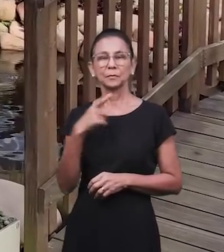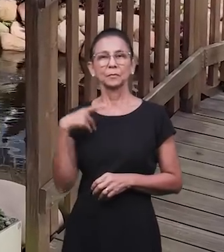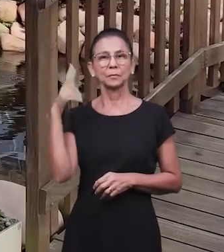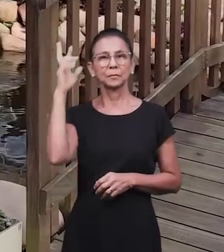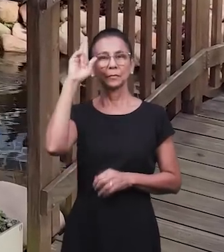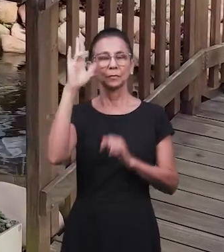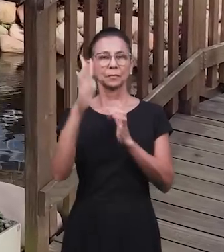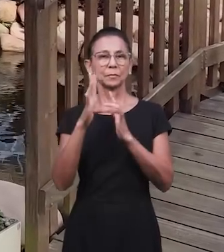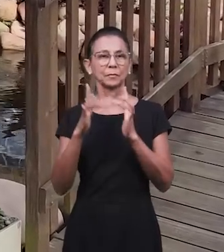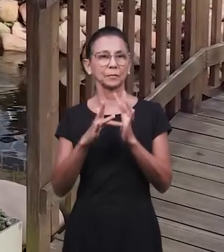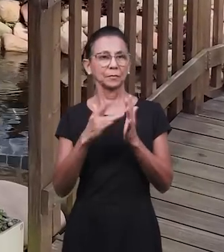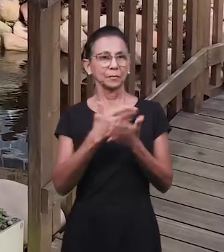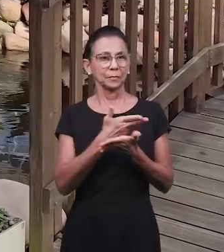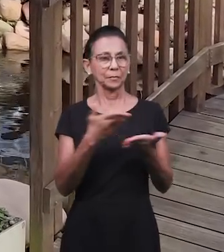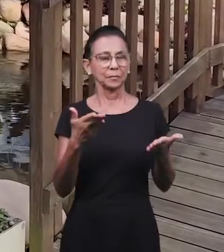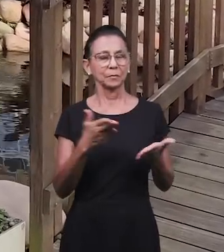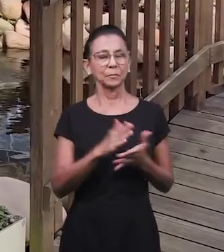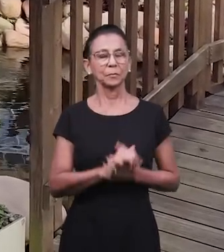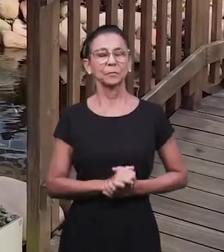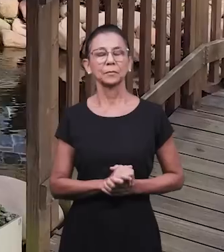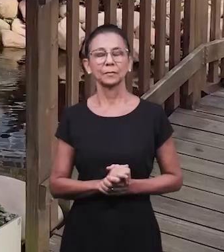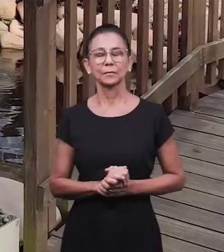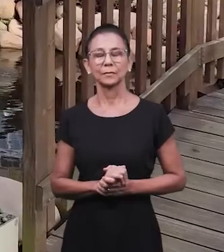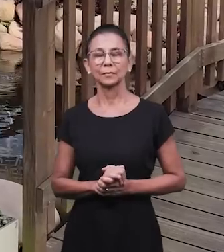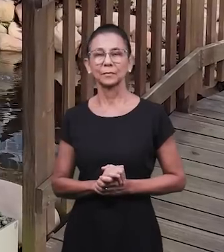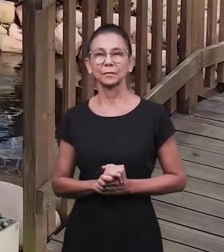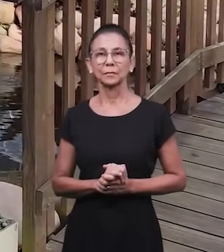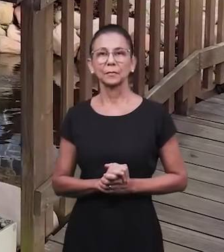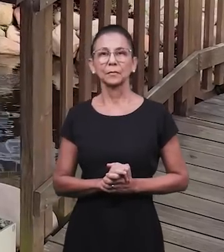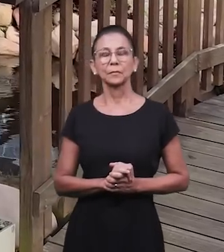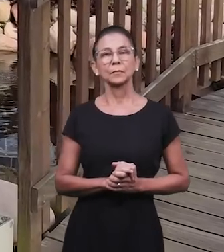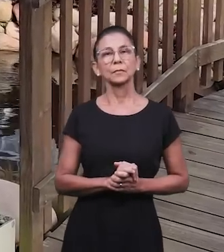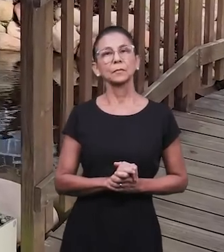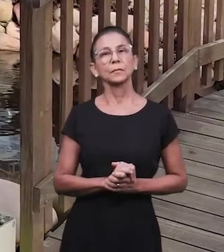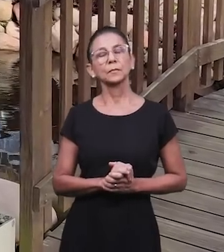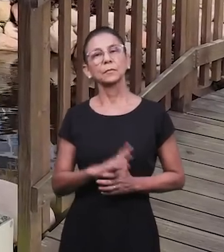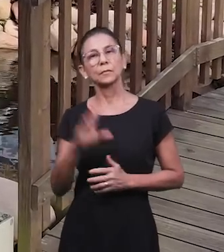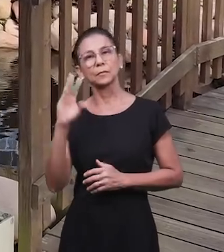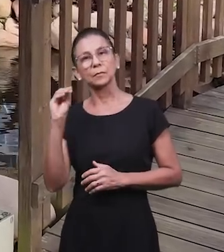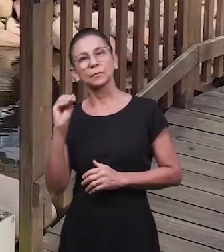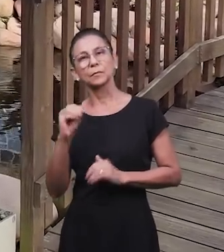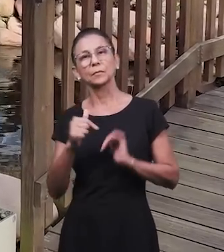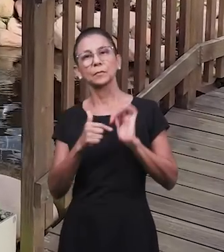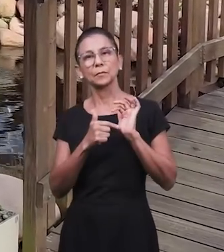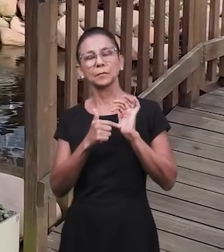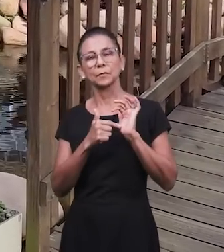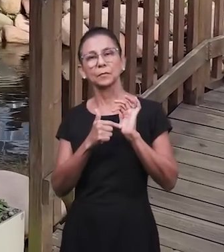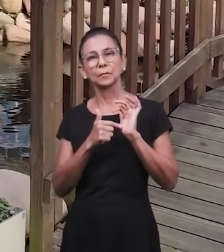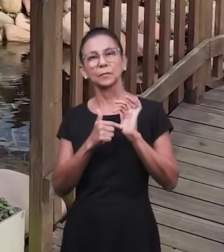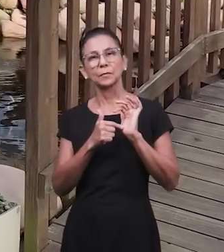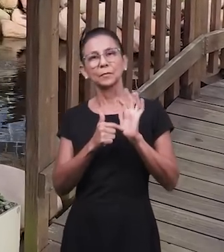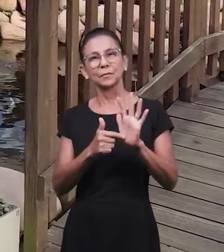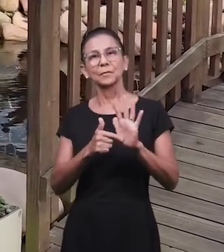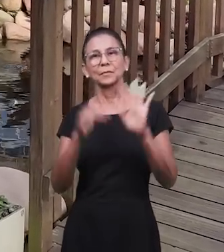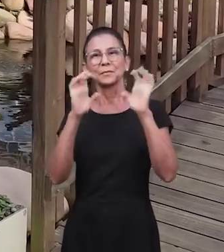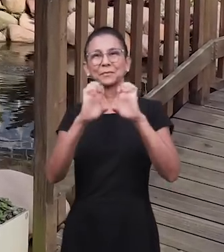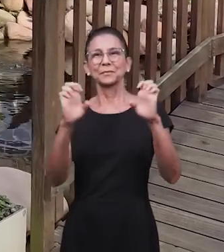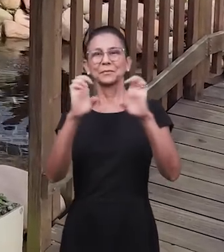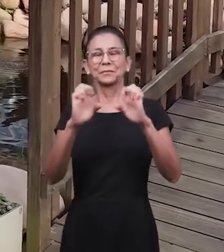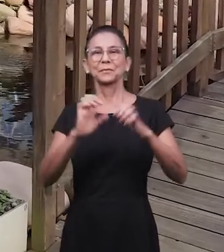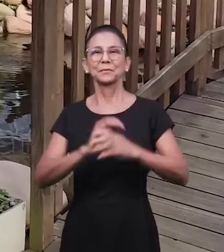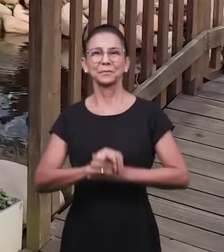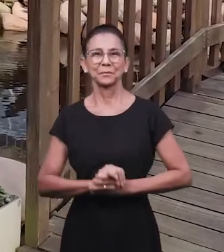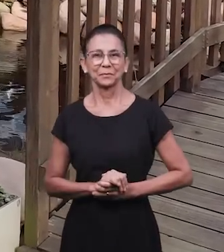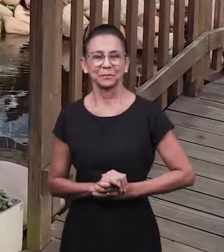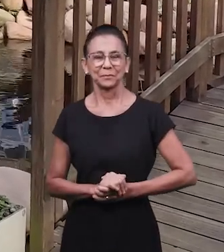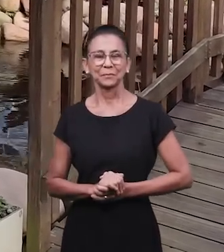pastor Normando. Nós acabamos de passar algumas fotos e falar sobre a evangelização das crianças na igreja do